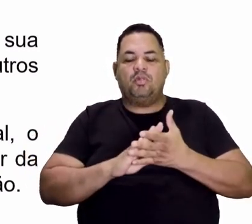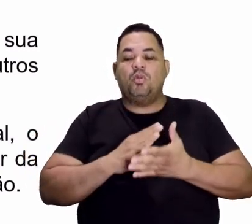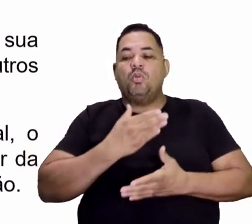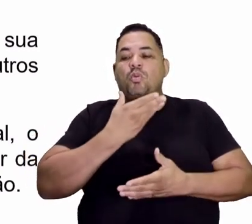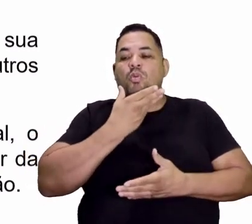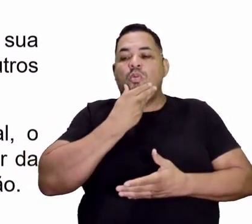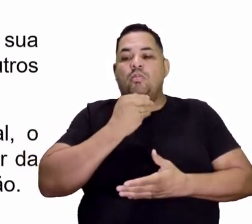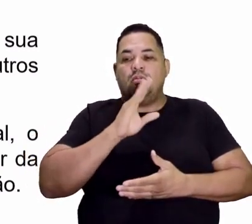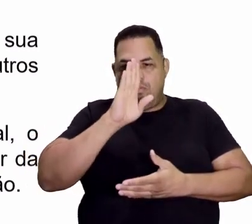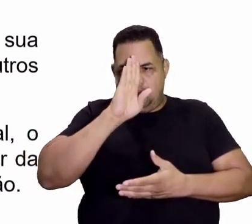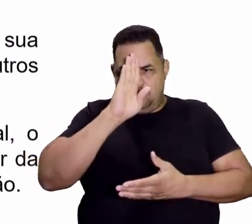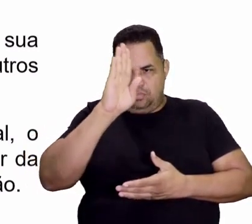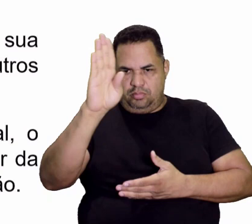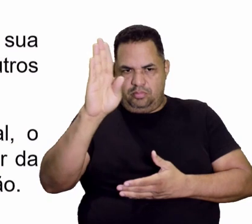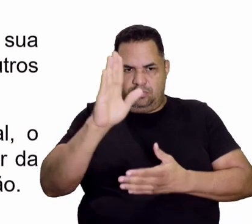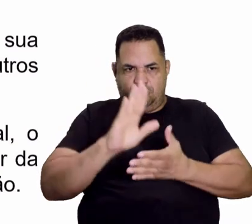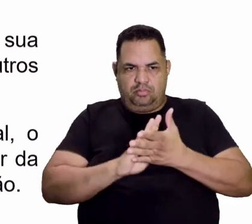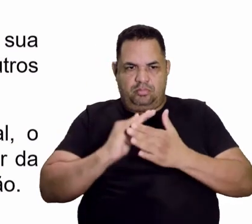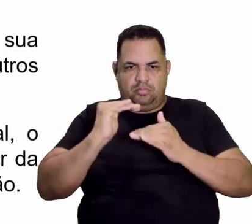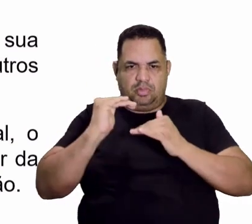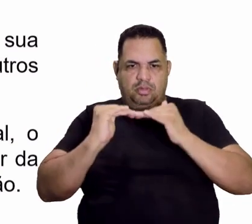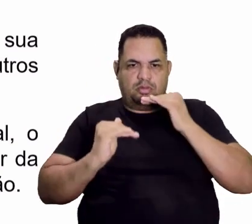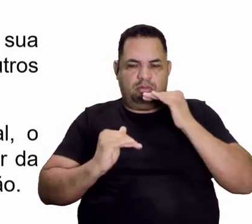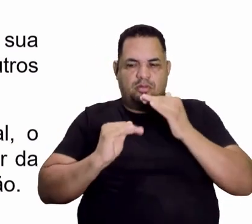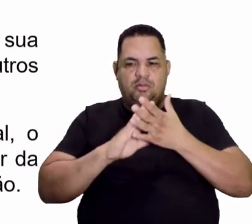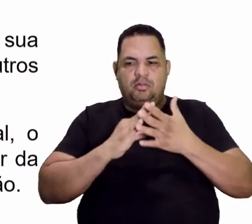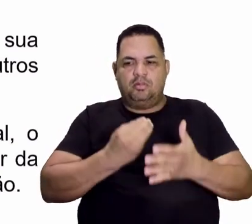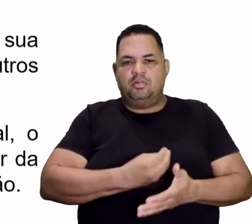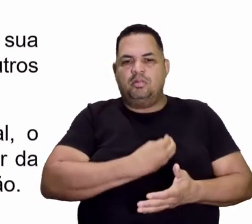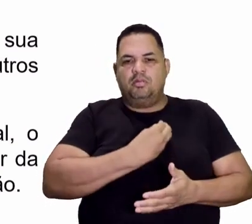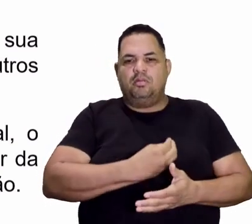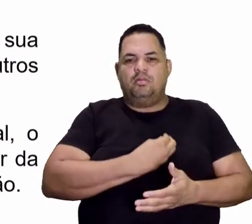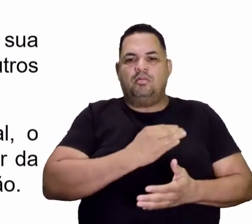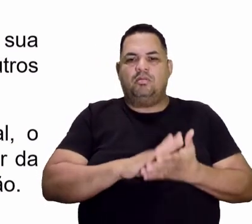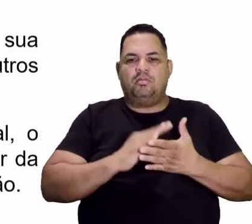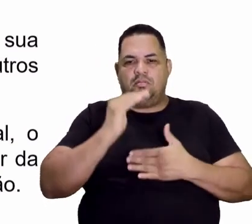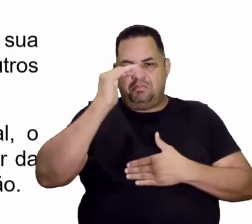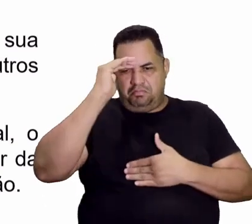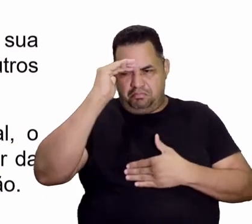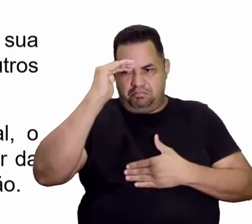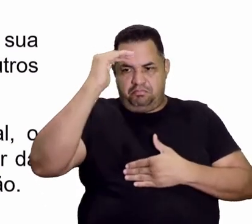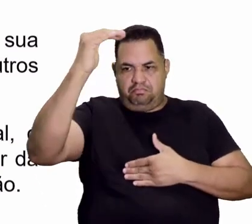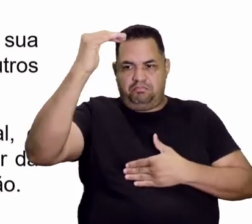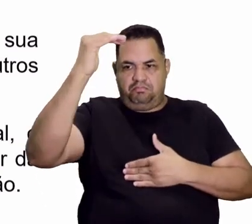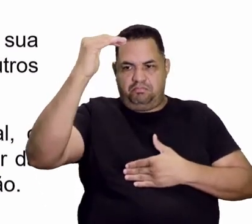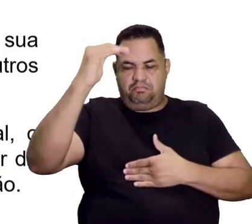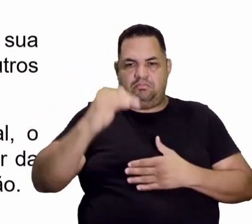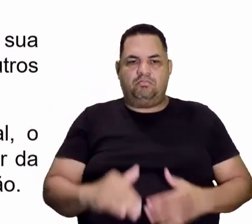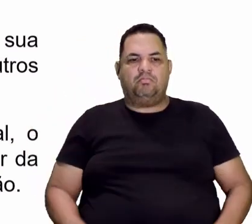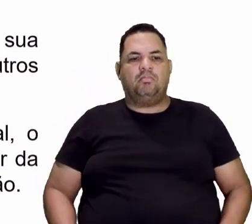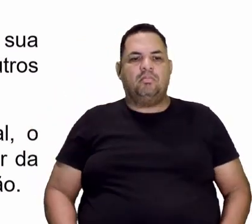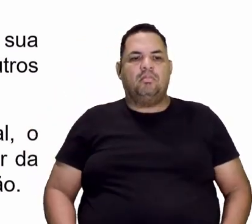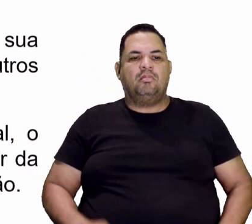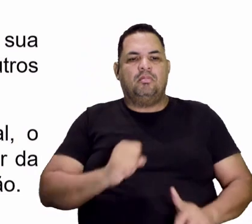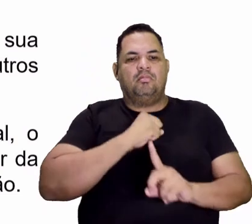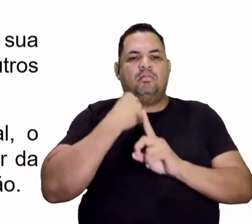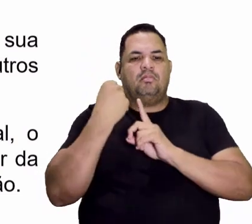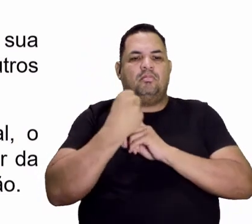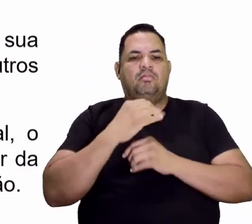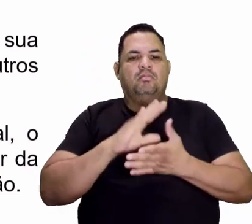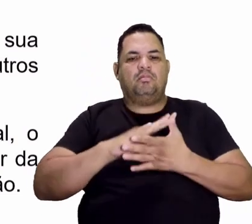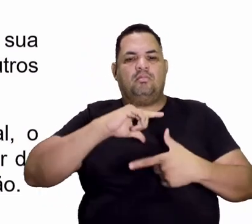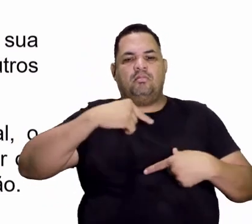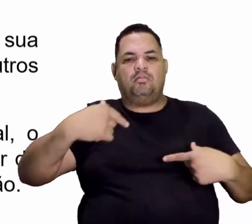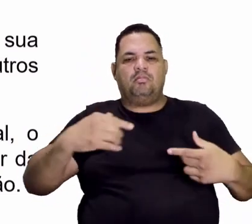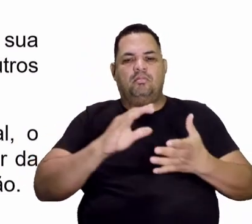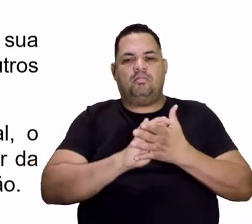natureza, subjuga as outras formas de vida ao senhorio dele. A sociedade moderna é antropocêntrica,